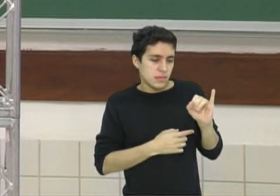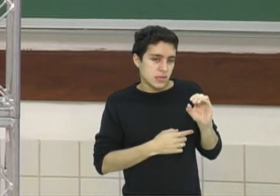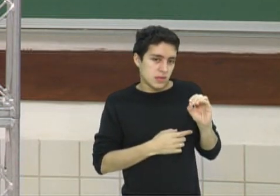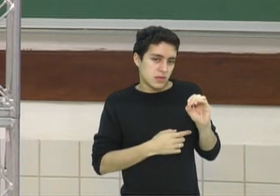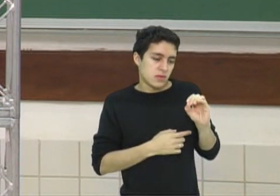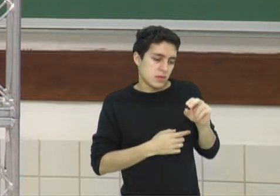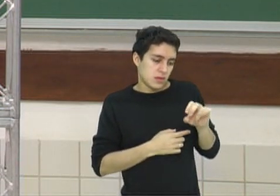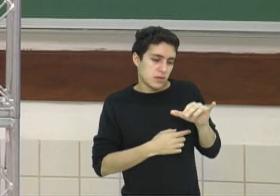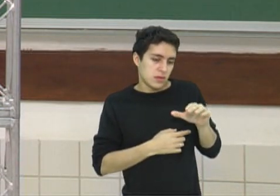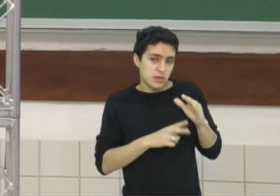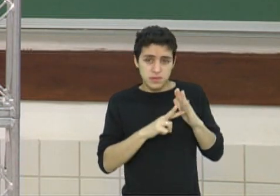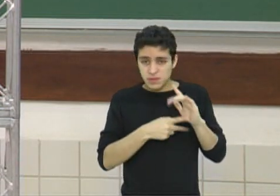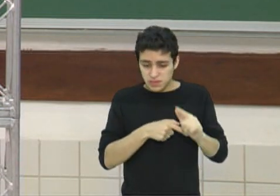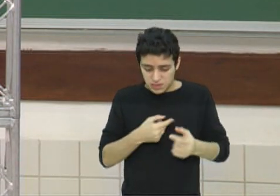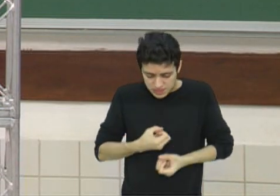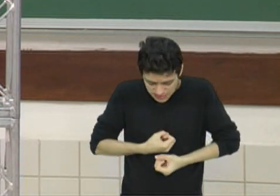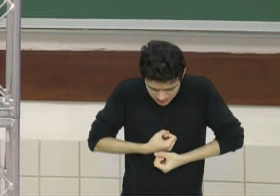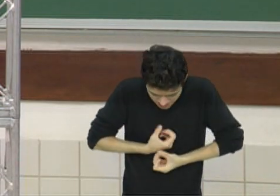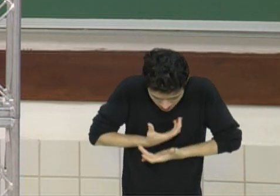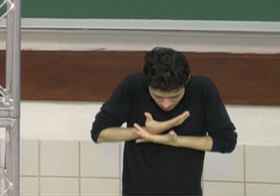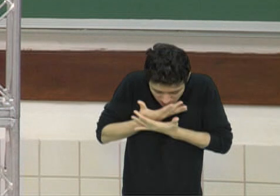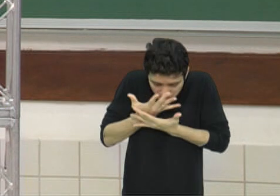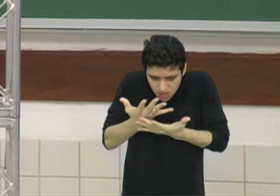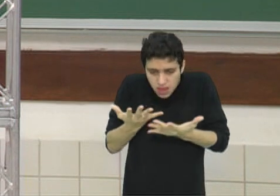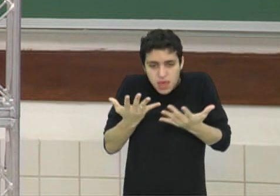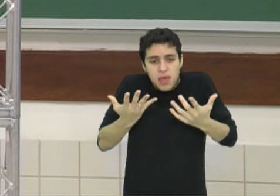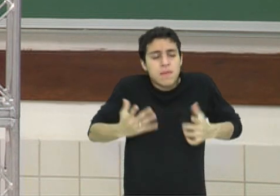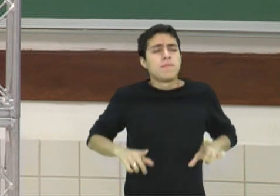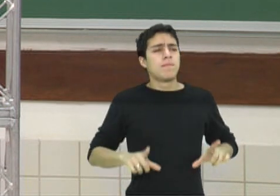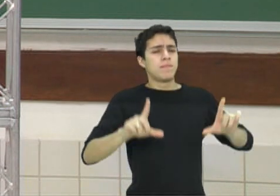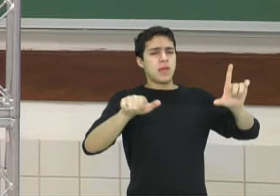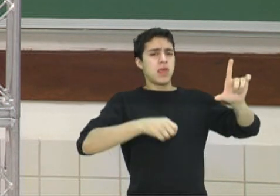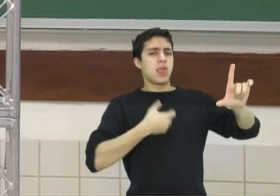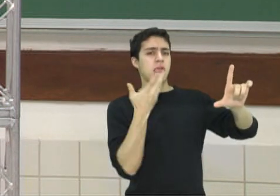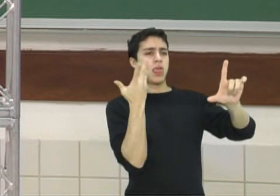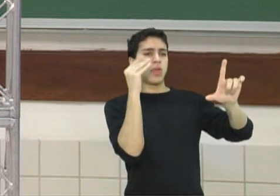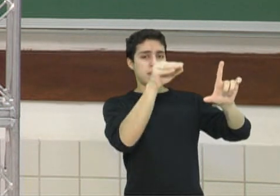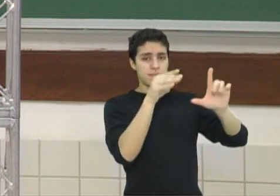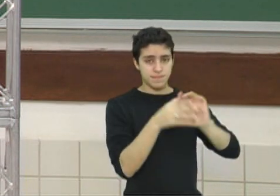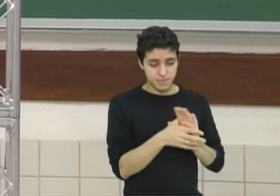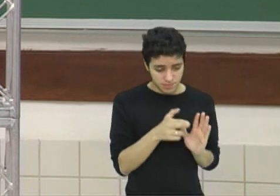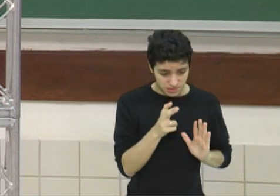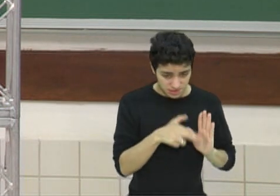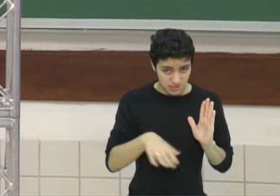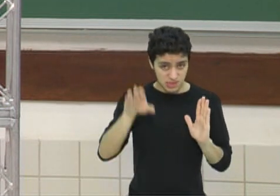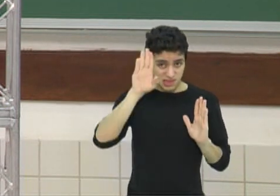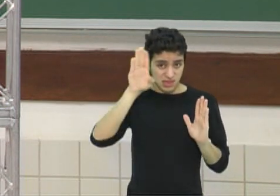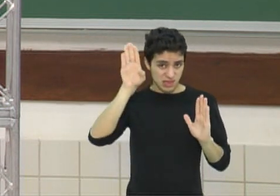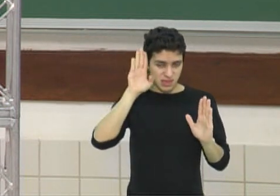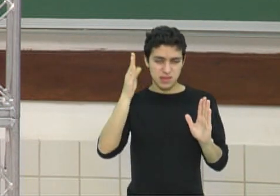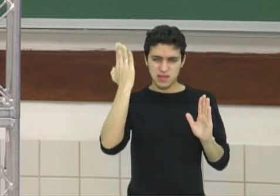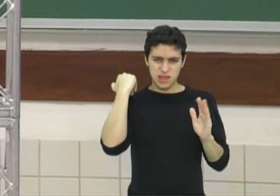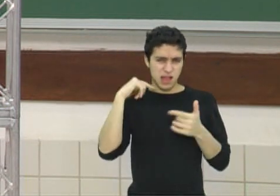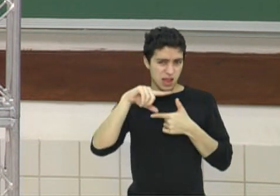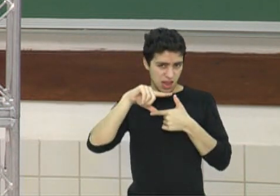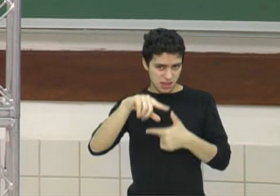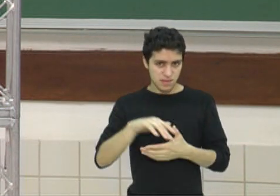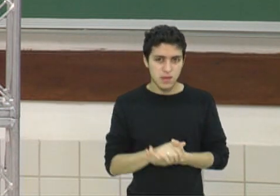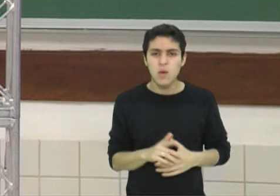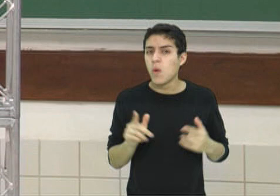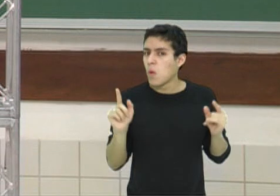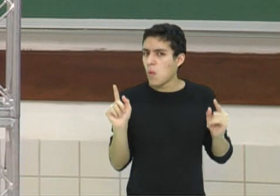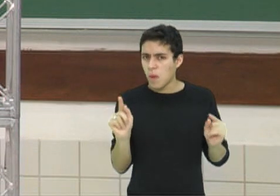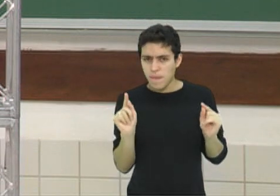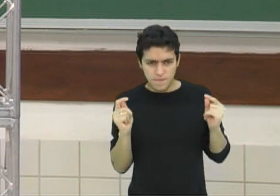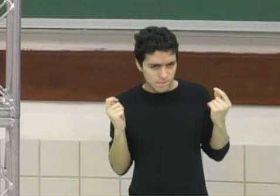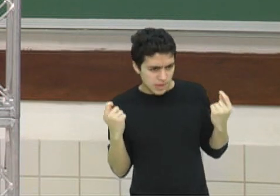o interior do sentimento do artista para a tela. Na regra acadêmica, na regra da pintura clássica, eu teria que fazer